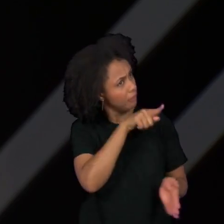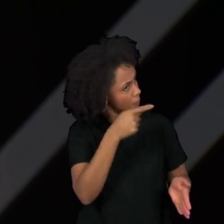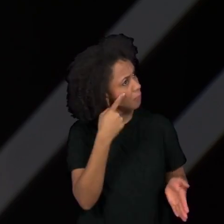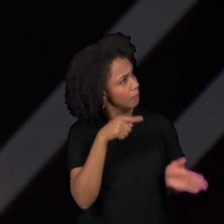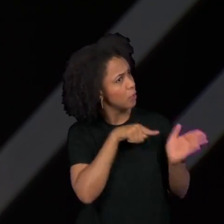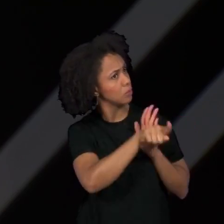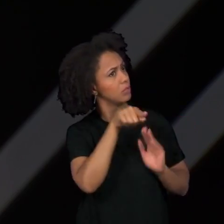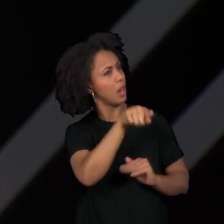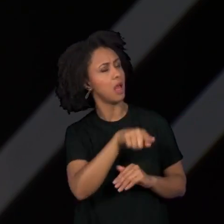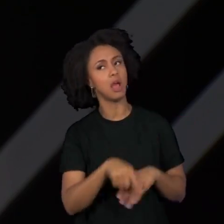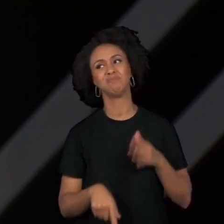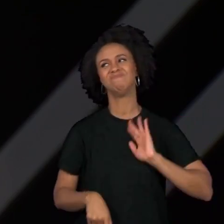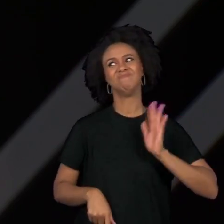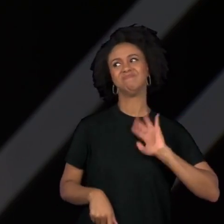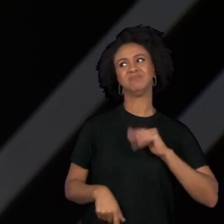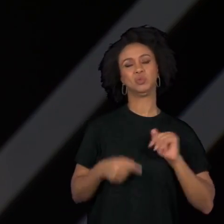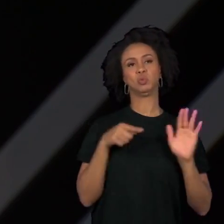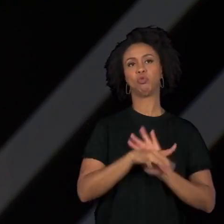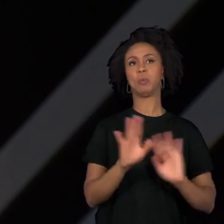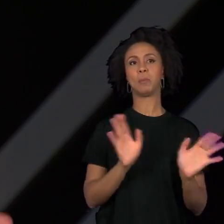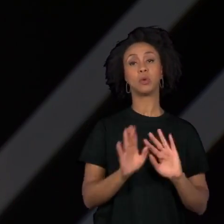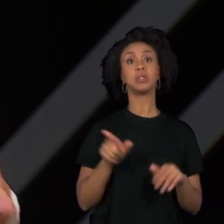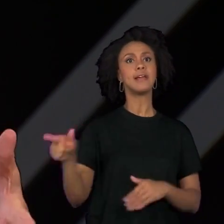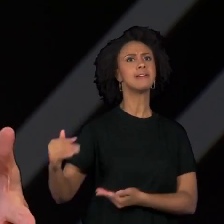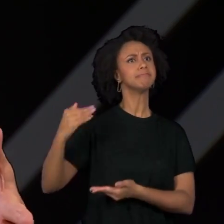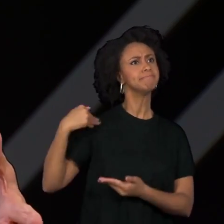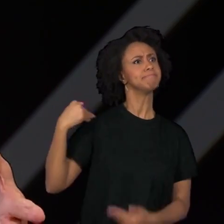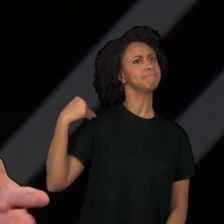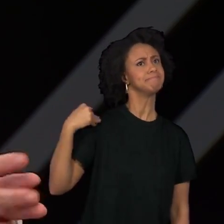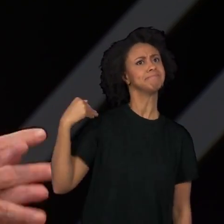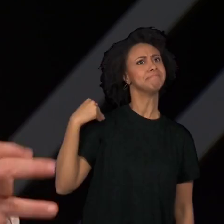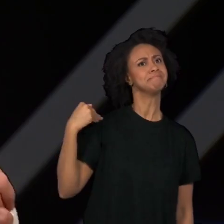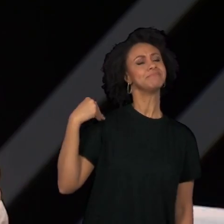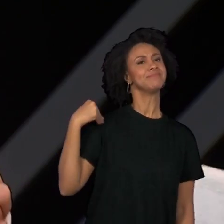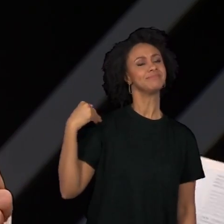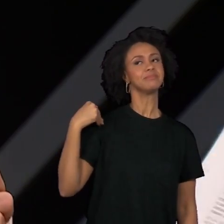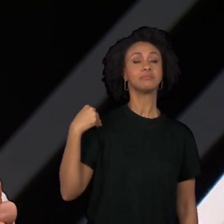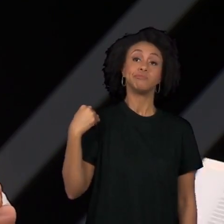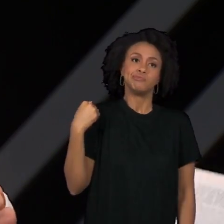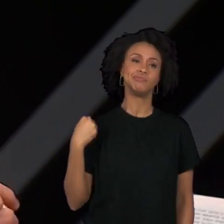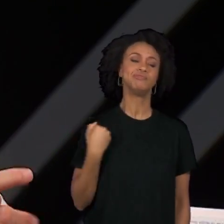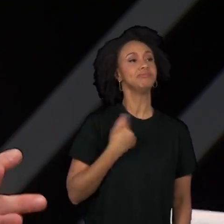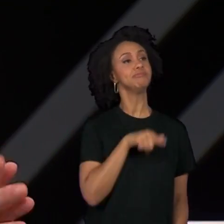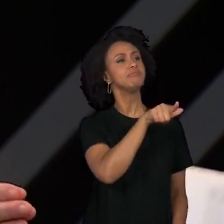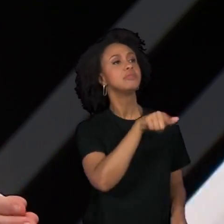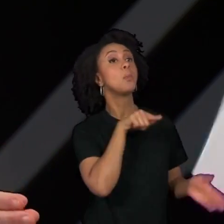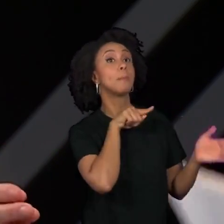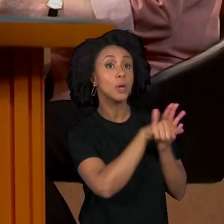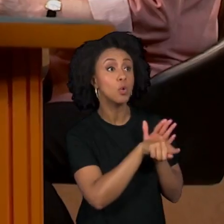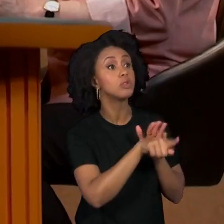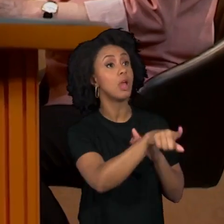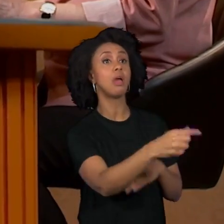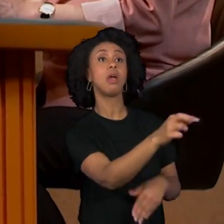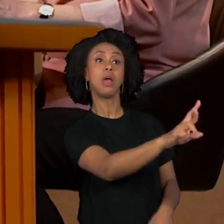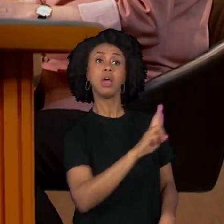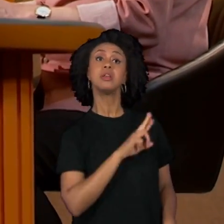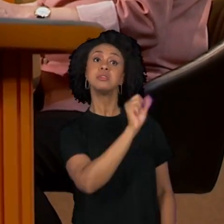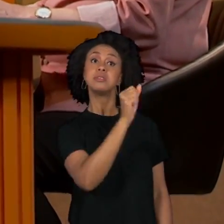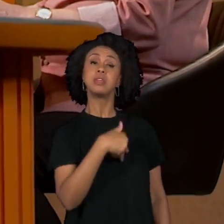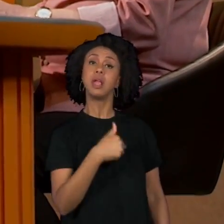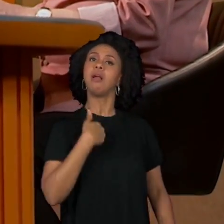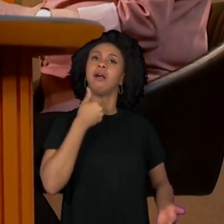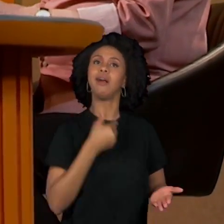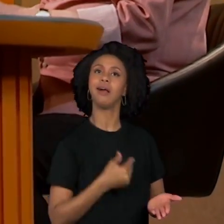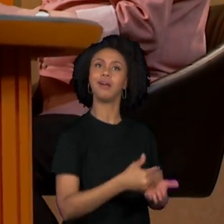Aí eu falei, não, eu não vou perguntar. E ele insistiu. Eu perguntei, a moça falou que sim, foi assim que